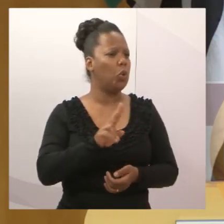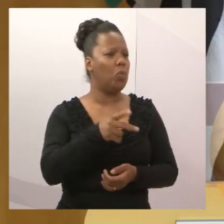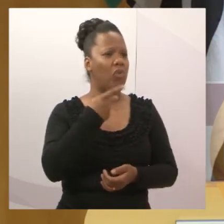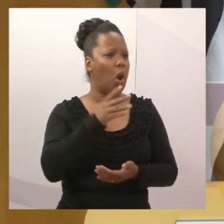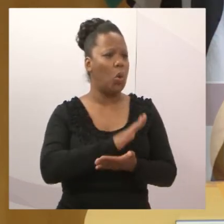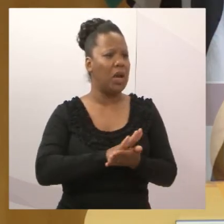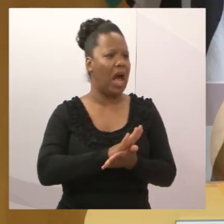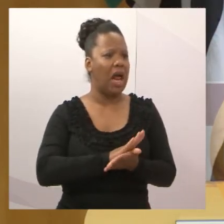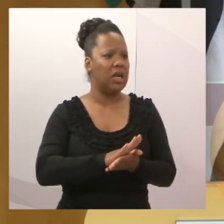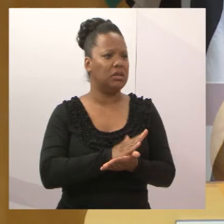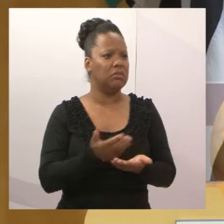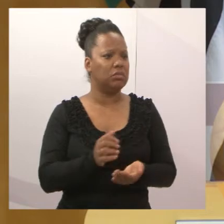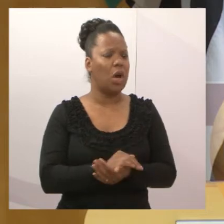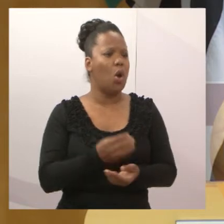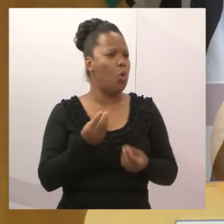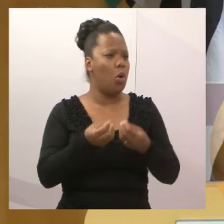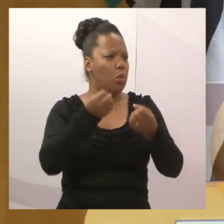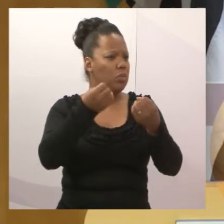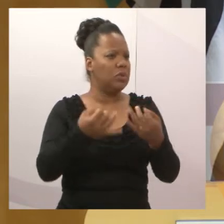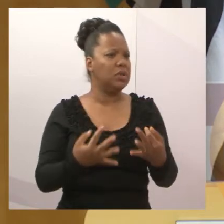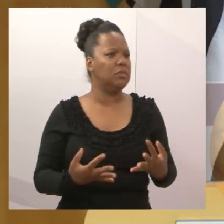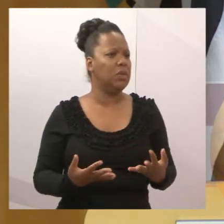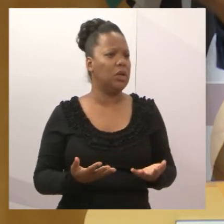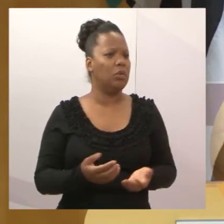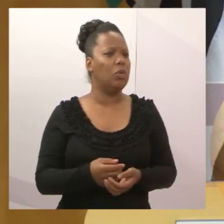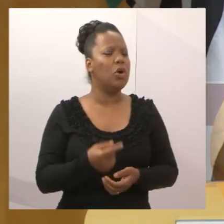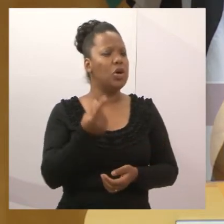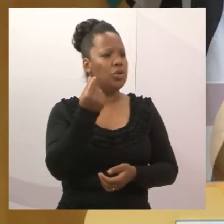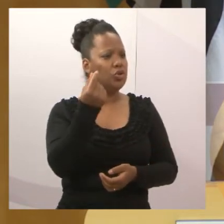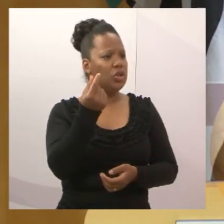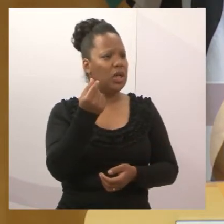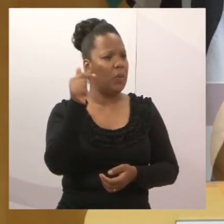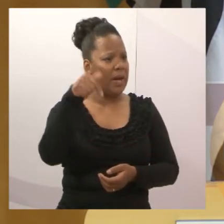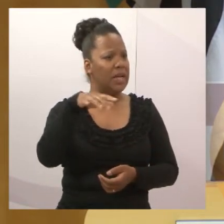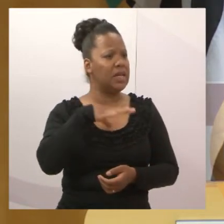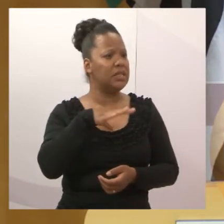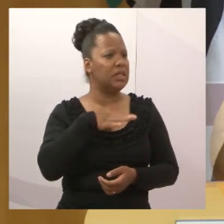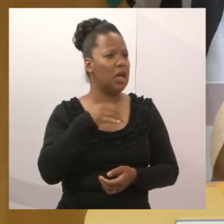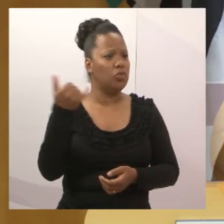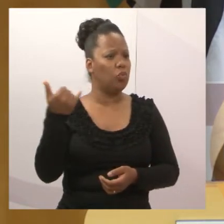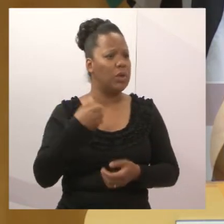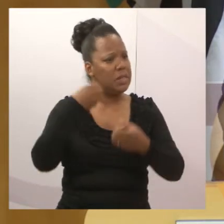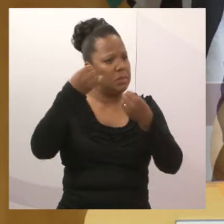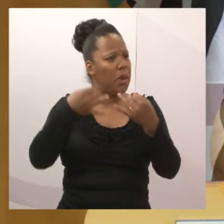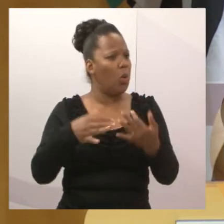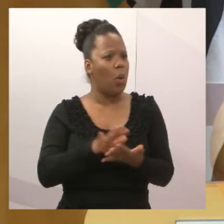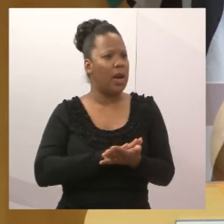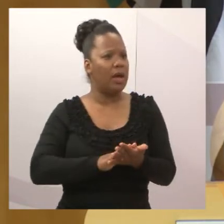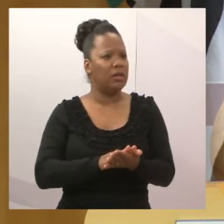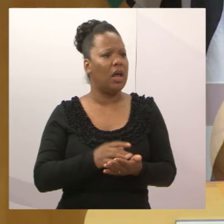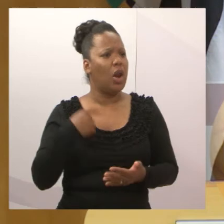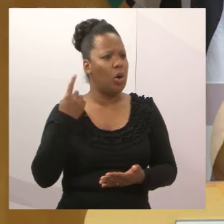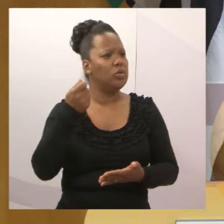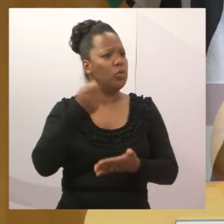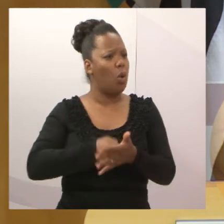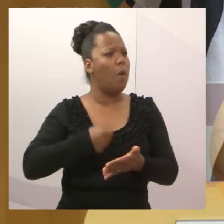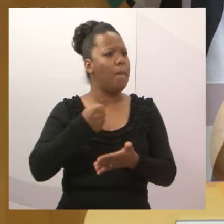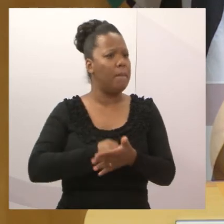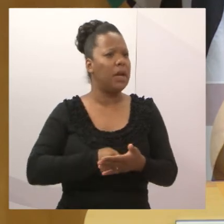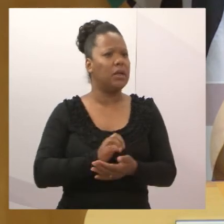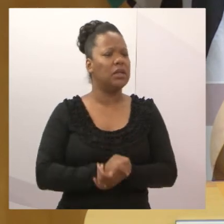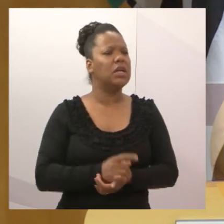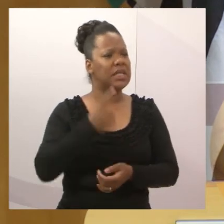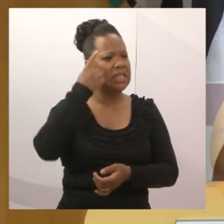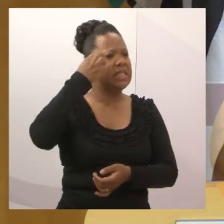pela secretária como que está o andamento em relação a essa verba que está aqui na nossa cidade. Então a gente tem que cobrar, né? A gente vai continuar cobrando com